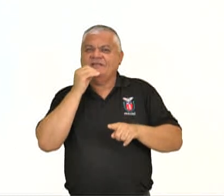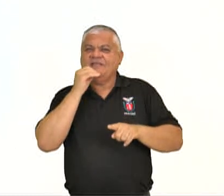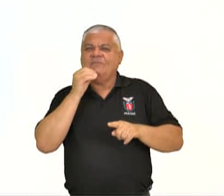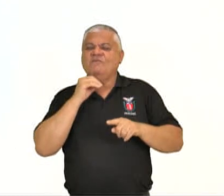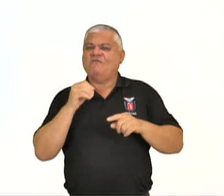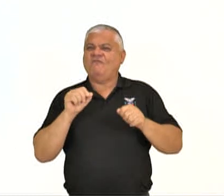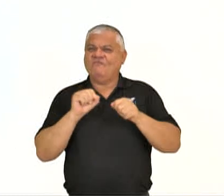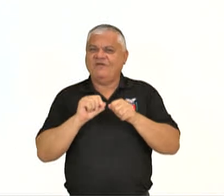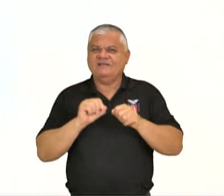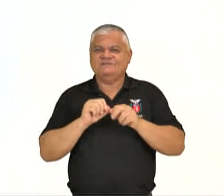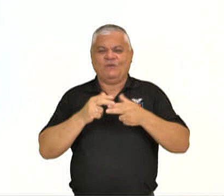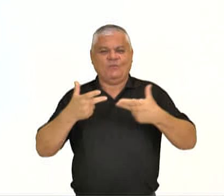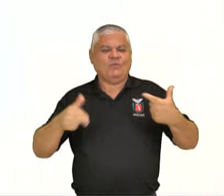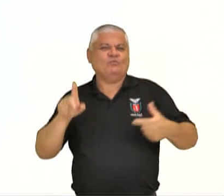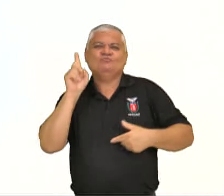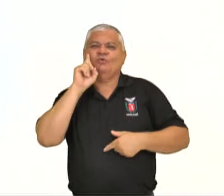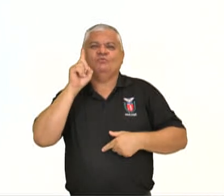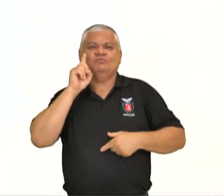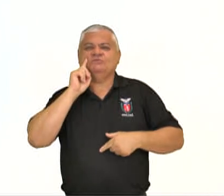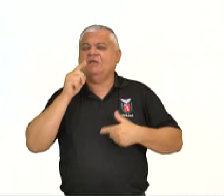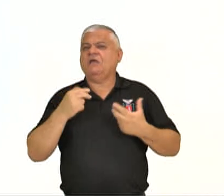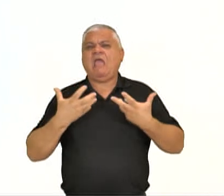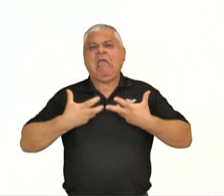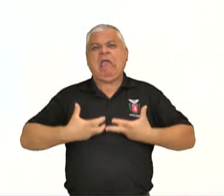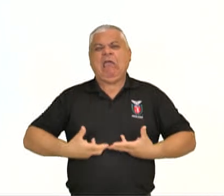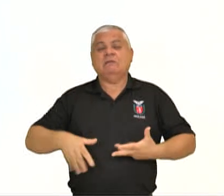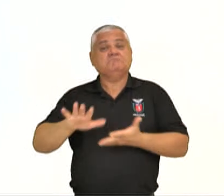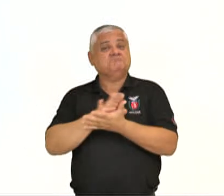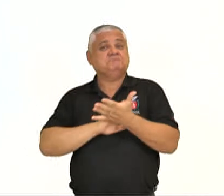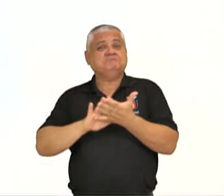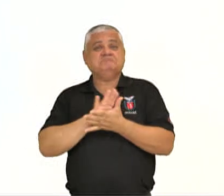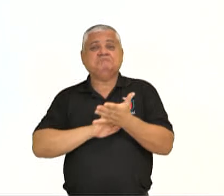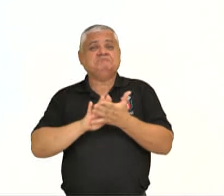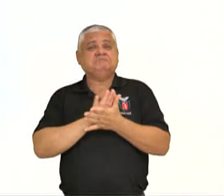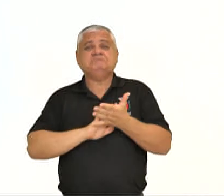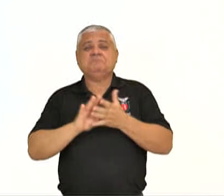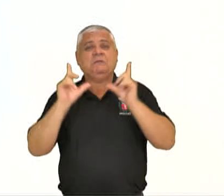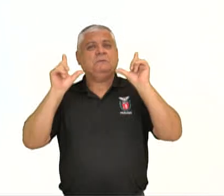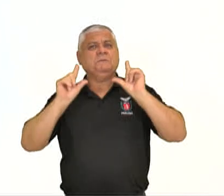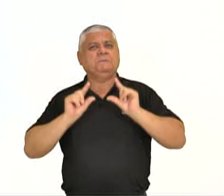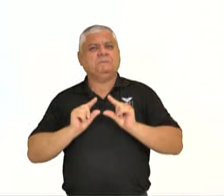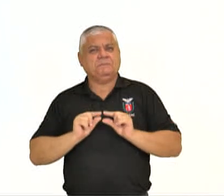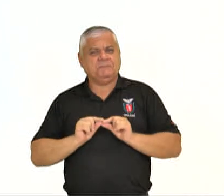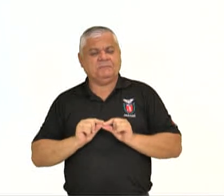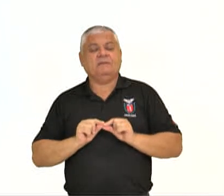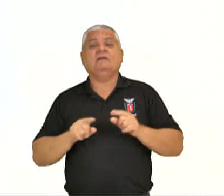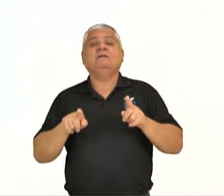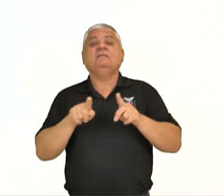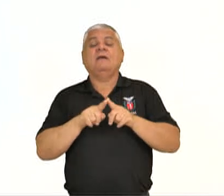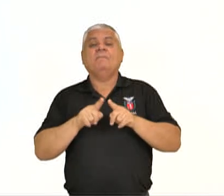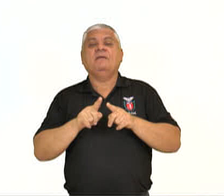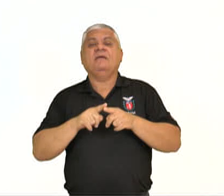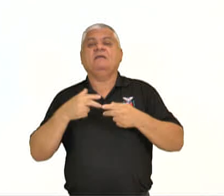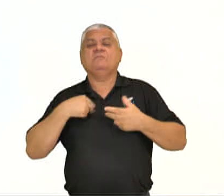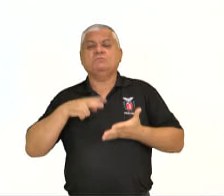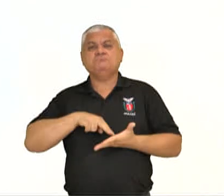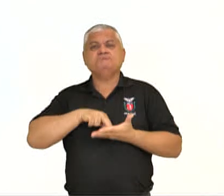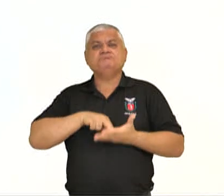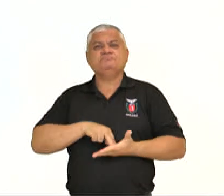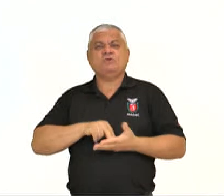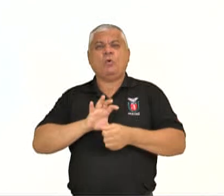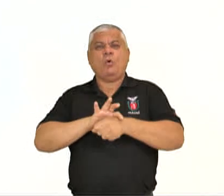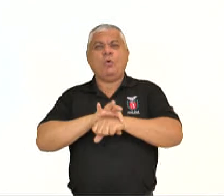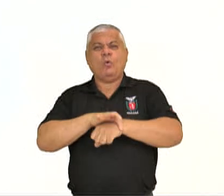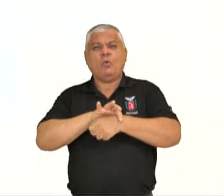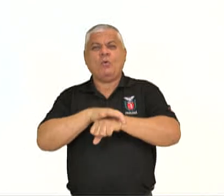das atividades cotidianas, não vou ficar tão cansado ao final do dia. Vou melhorar a estabilidade dos meus